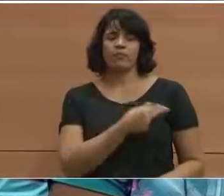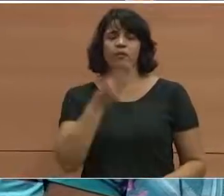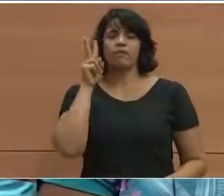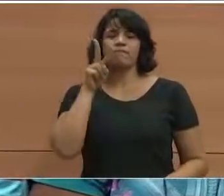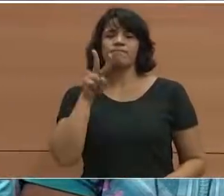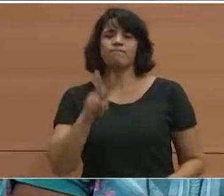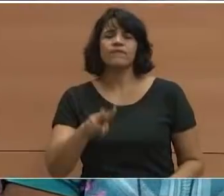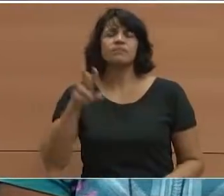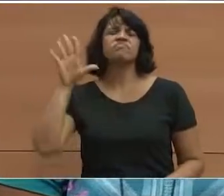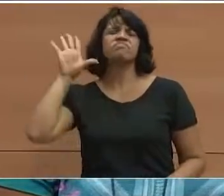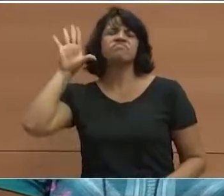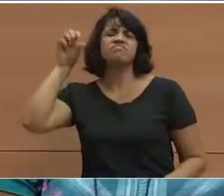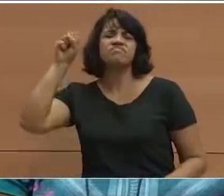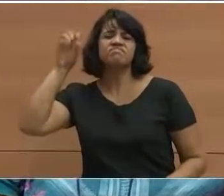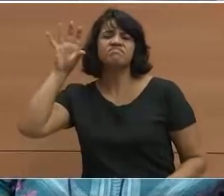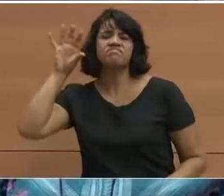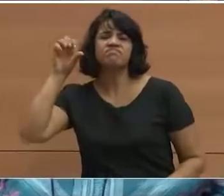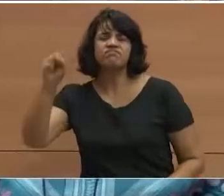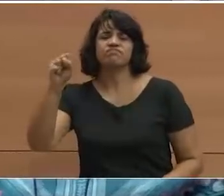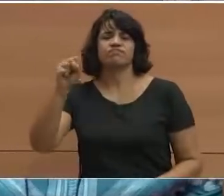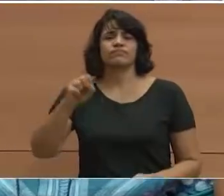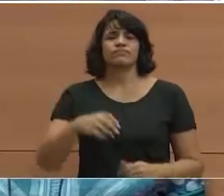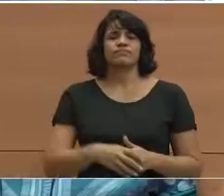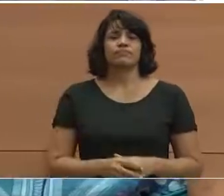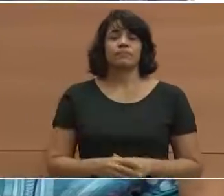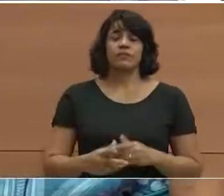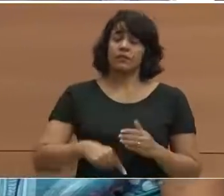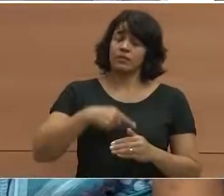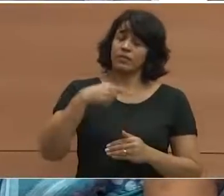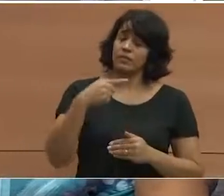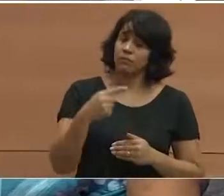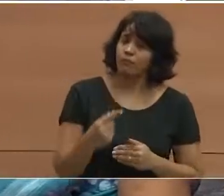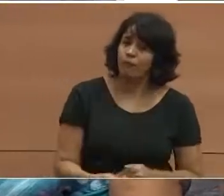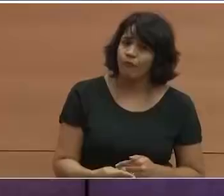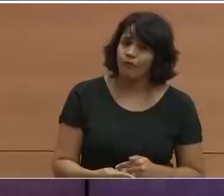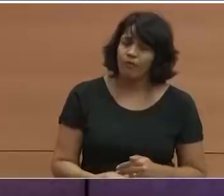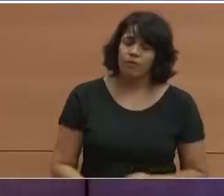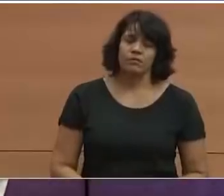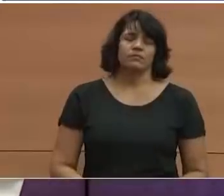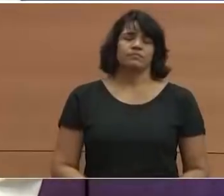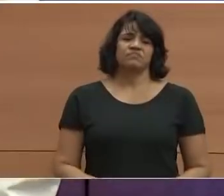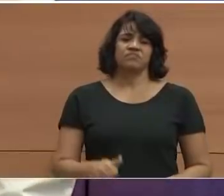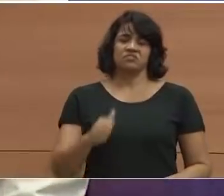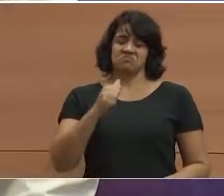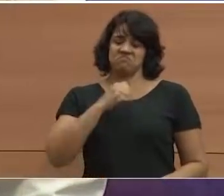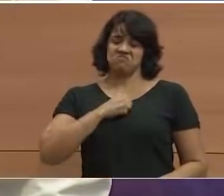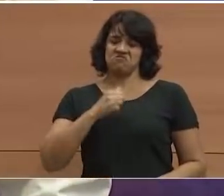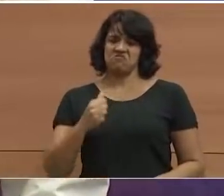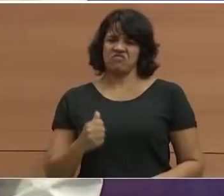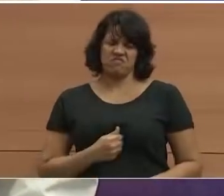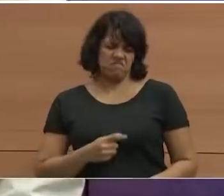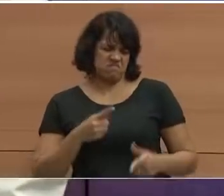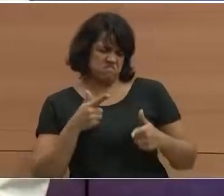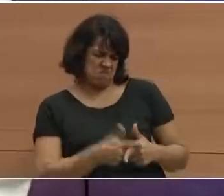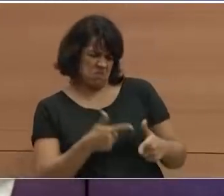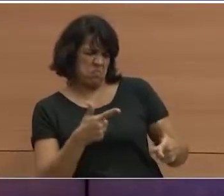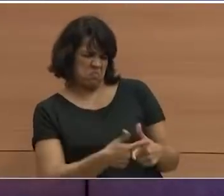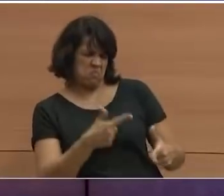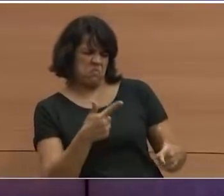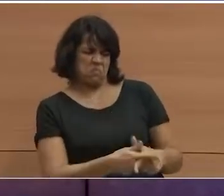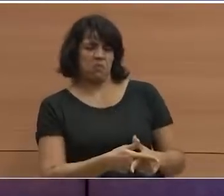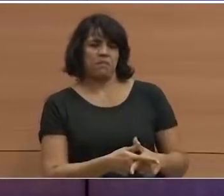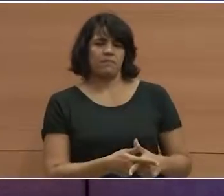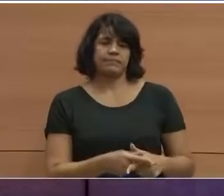E depois, ameaçando-os mais ainda, o soltaram, não tendo achado como